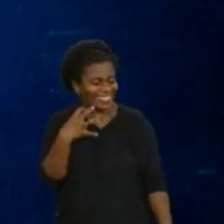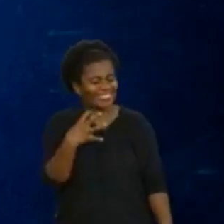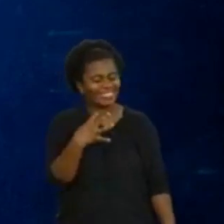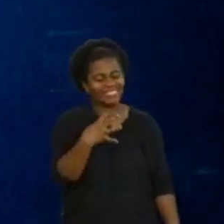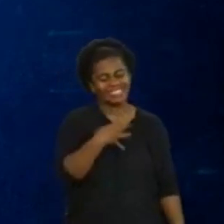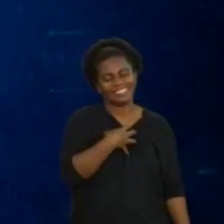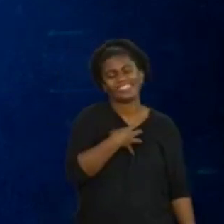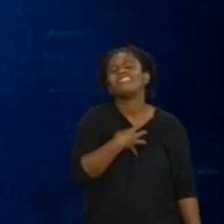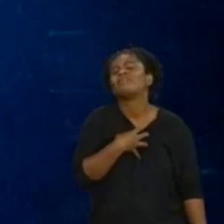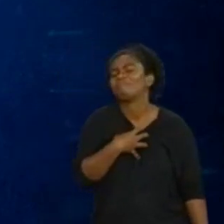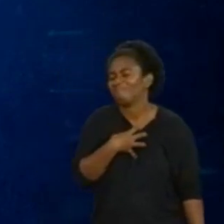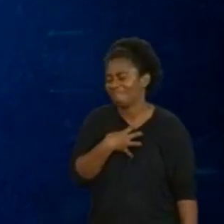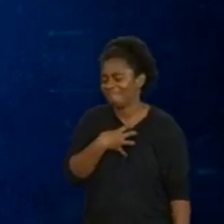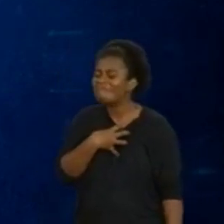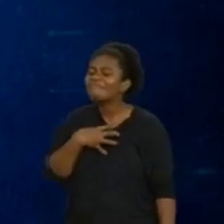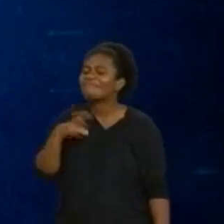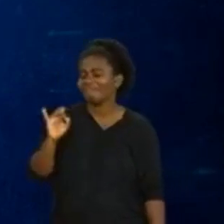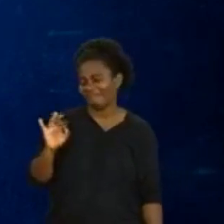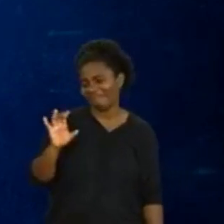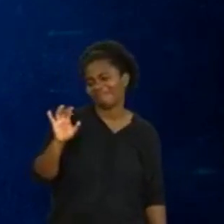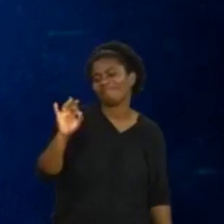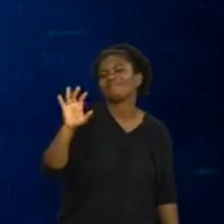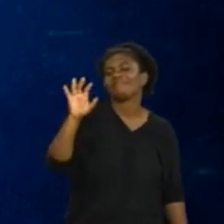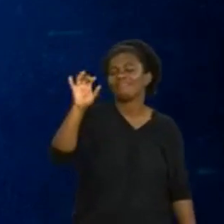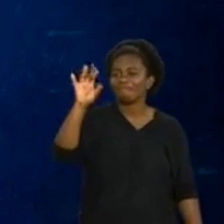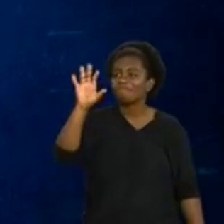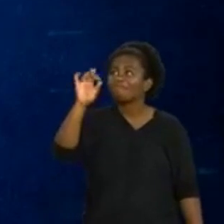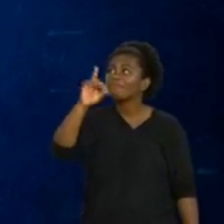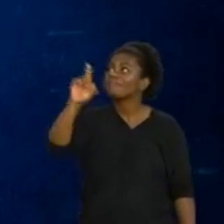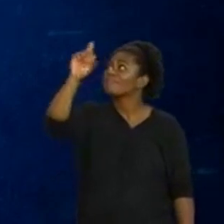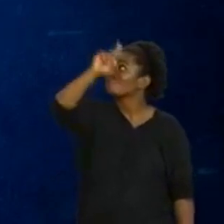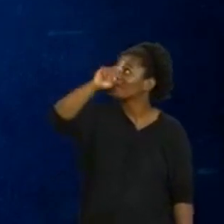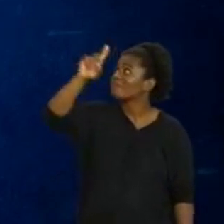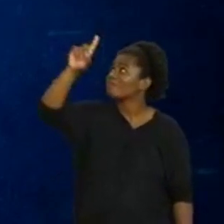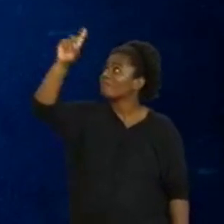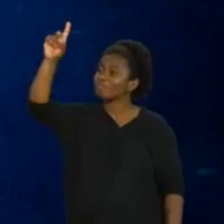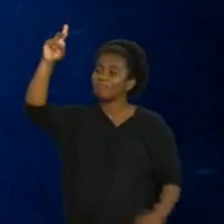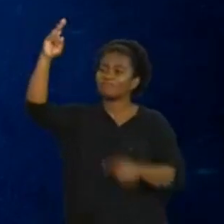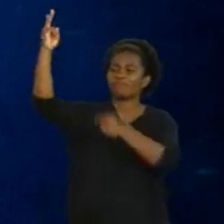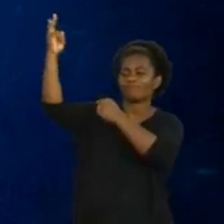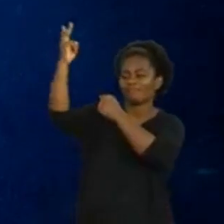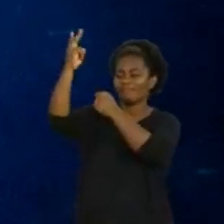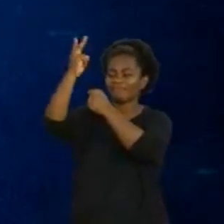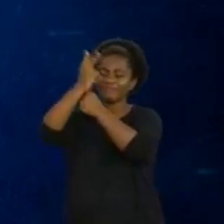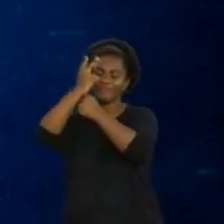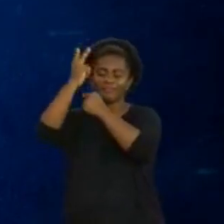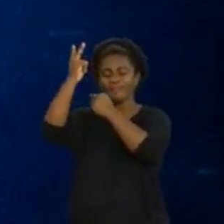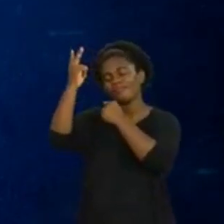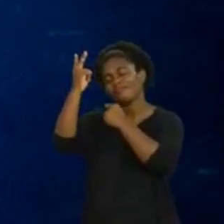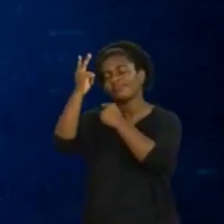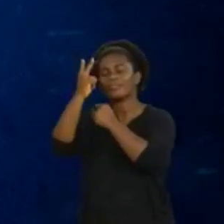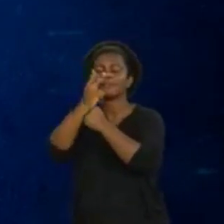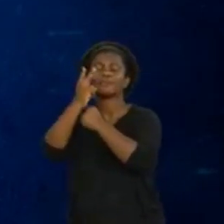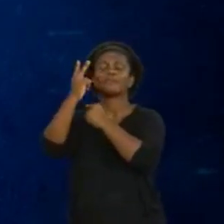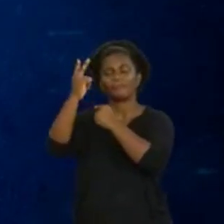sobrenatural. Faz, mas com que eu me sinta especial. Deus está cuidando.